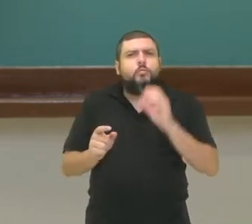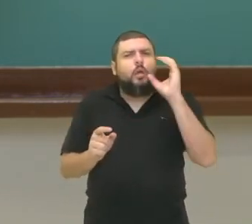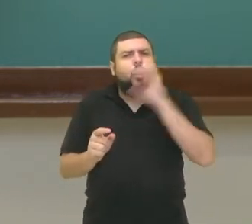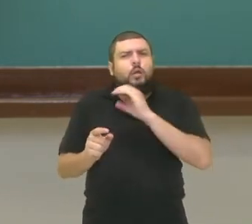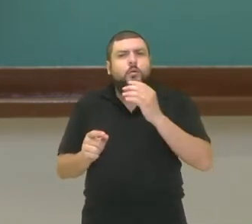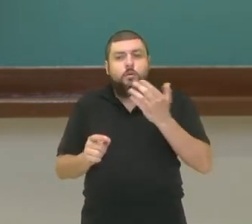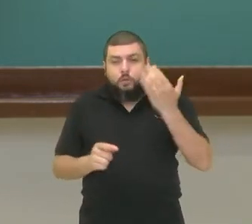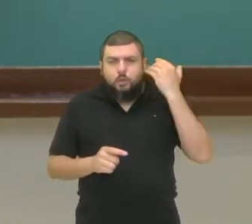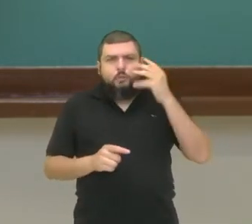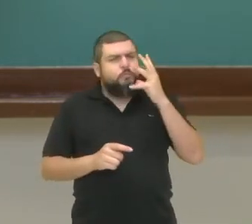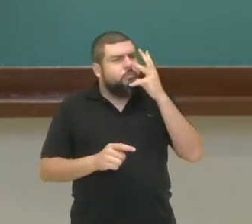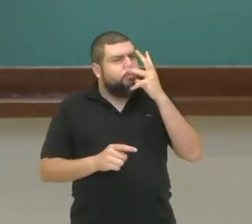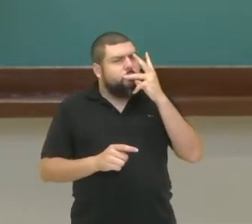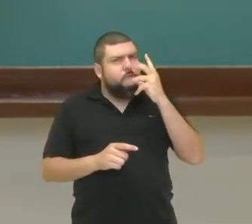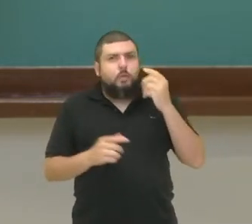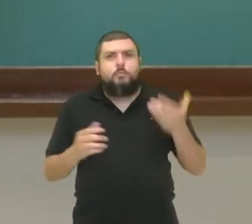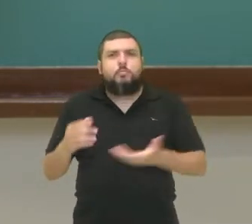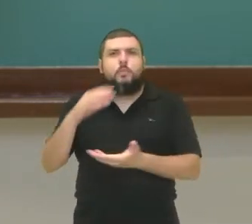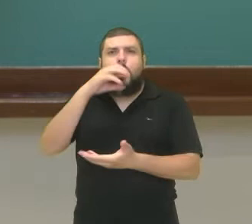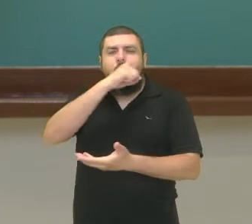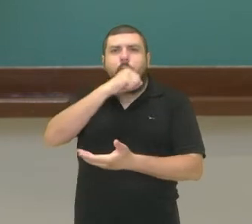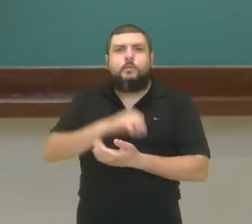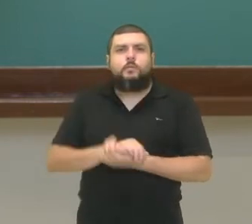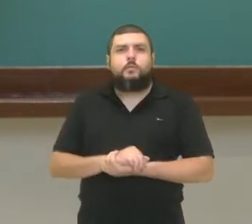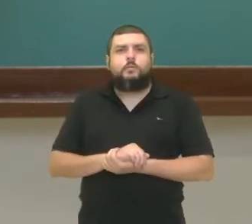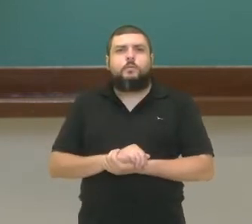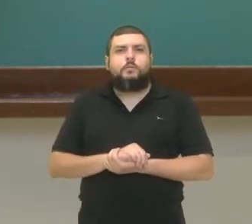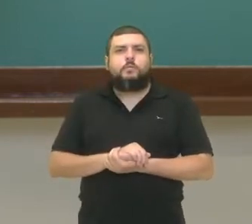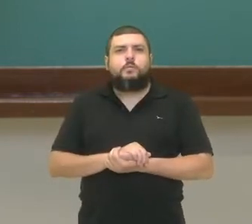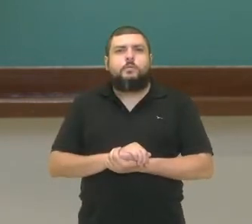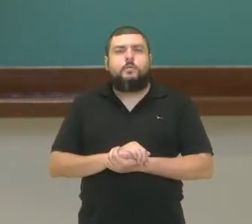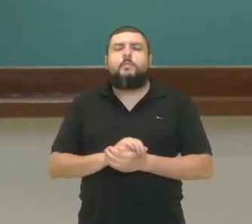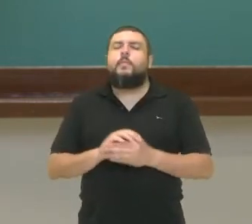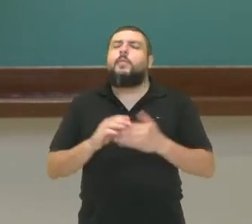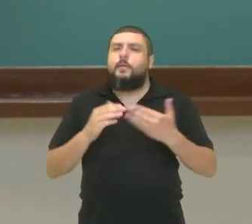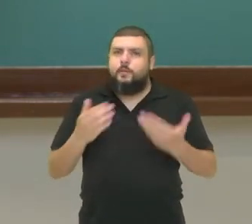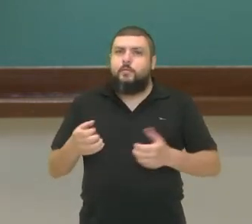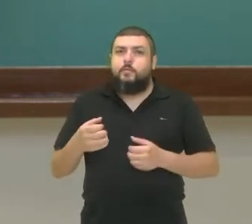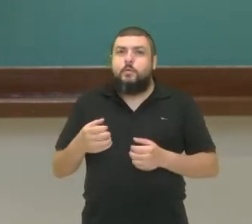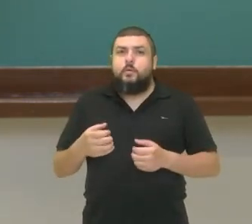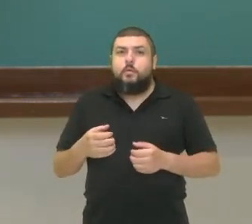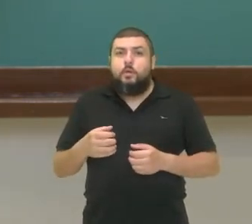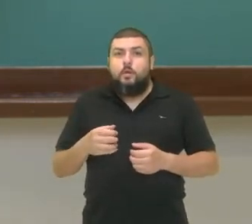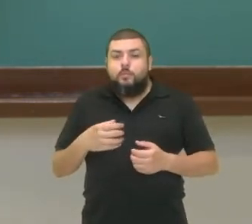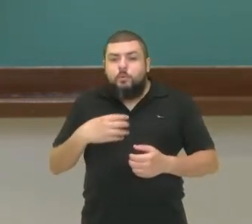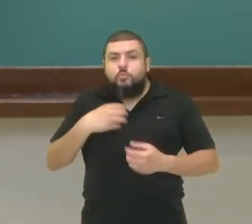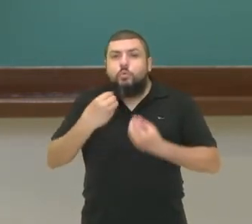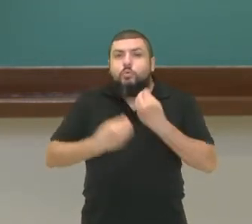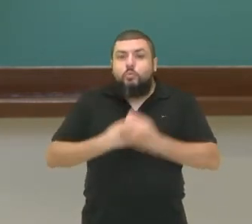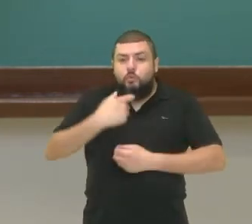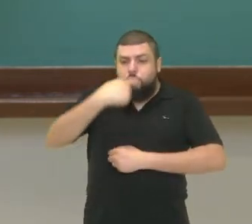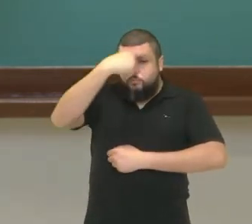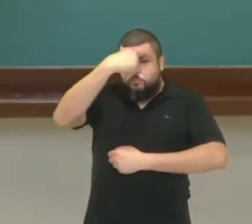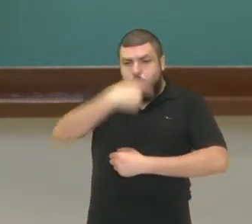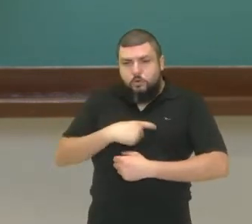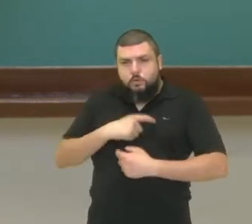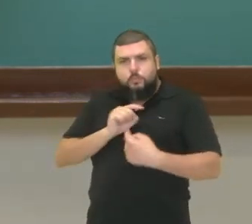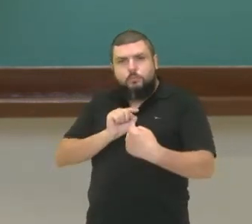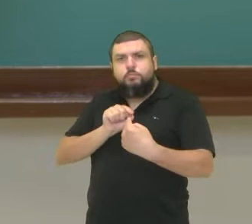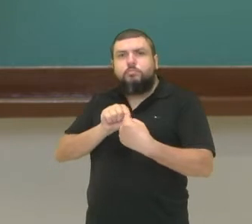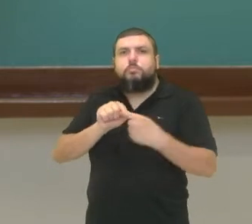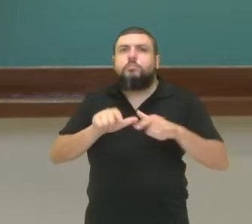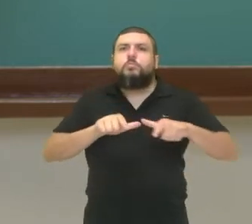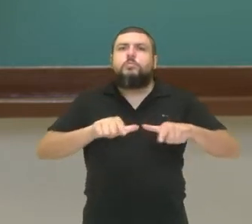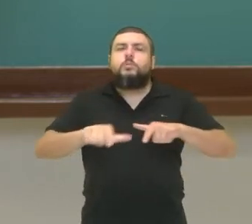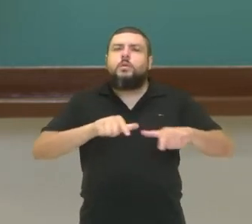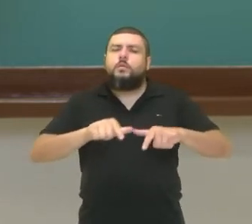era anterior. Tá? Então, esse acontecimento, essa nova relação de trabalho vai modificar tudo, gente, vai modificar tudo.